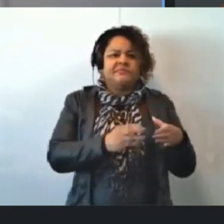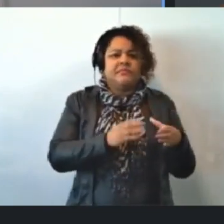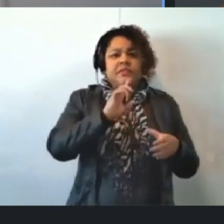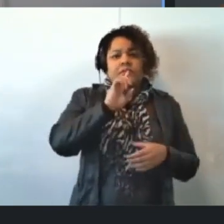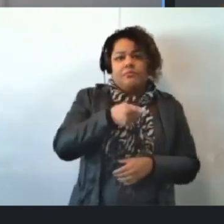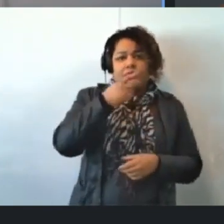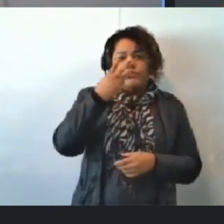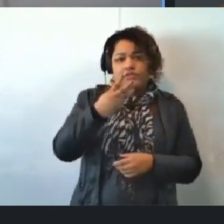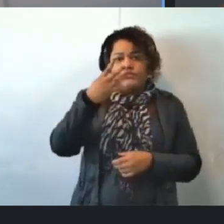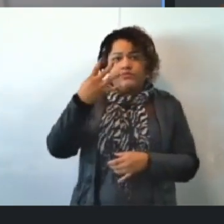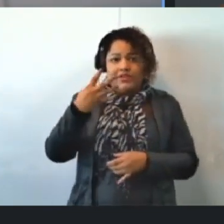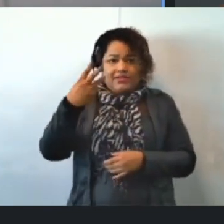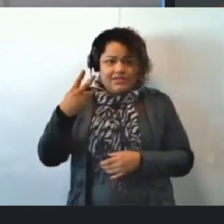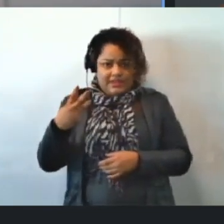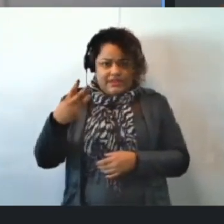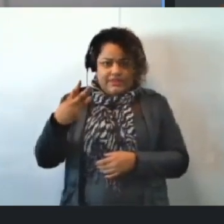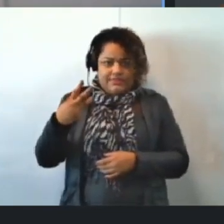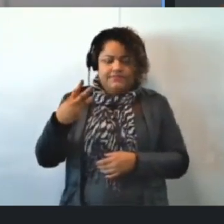1343.